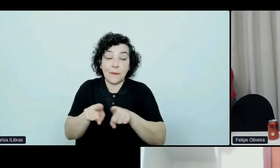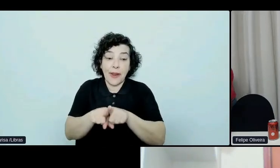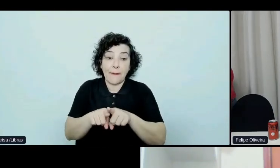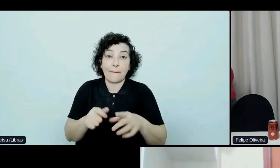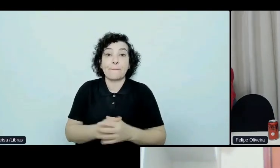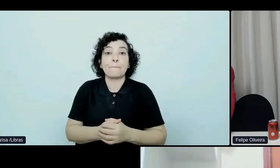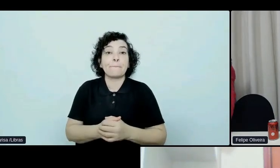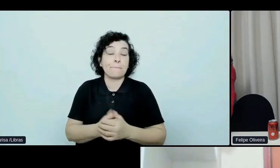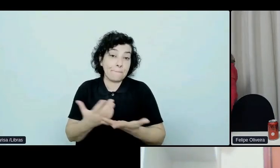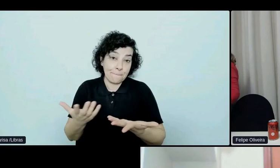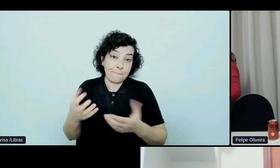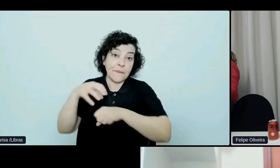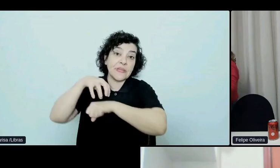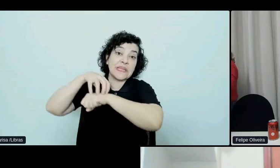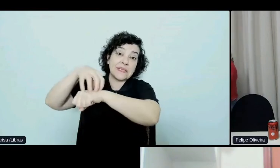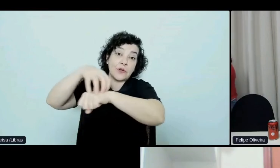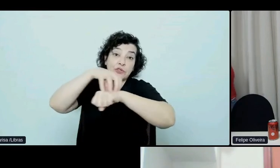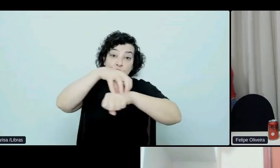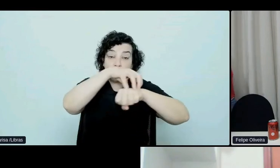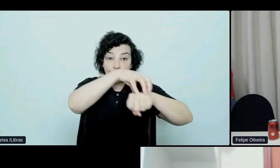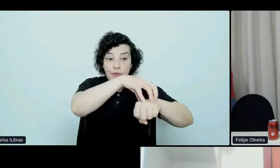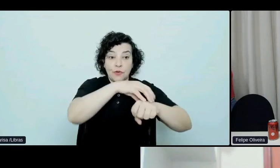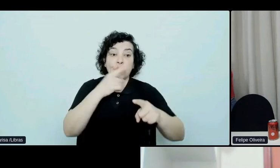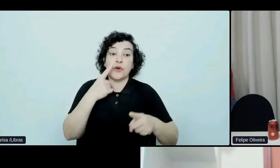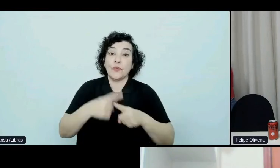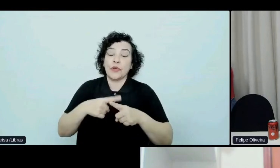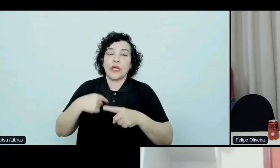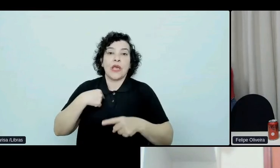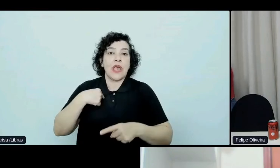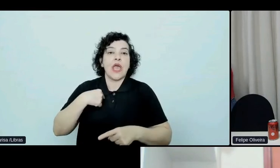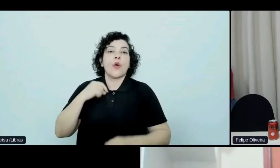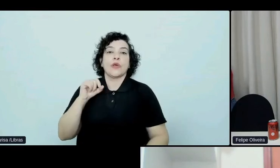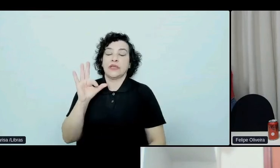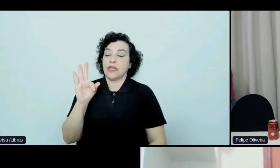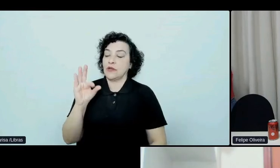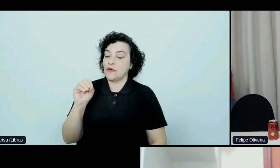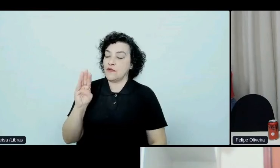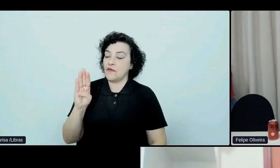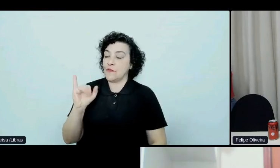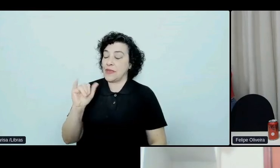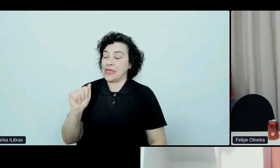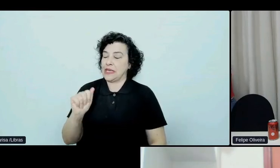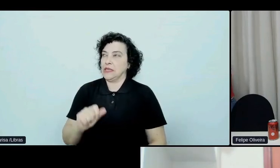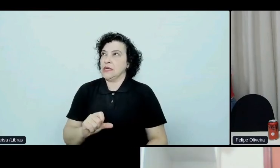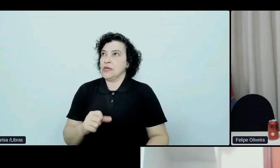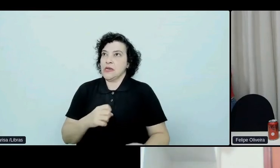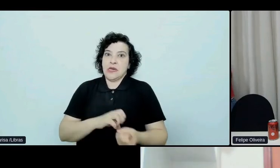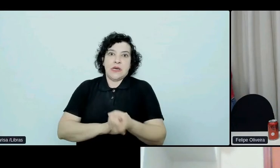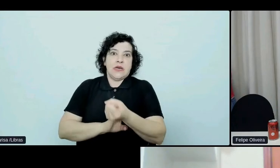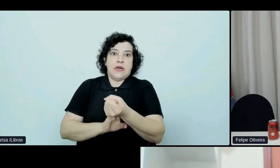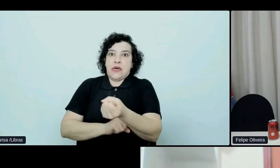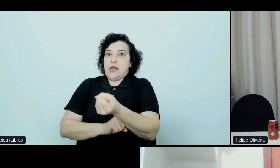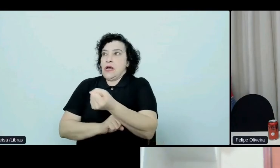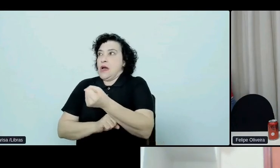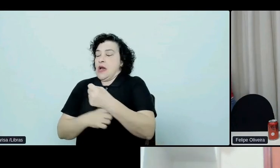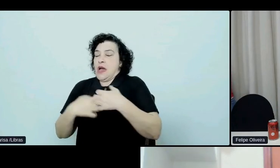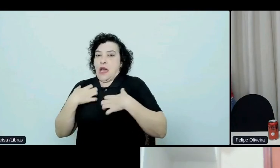consigo ver ninguém, eu não quero falar com ninguém, eu simplesmente quero ficar trancadinha e aí eu consigo trabalhar. Fora isso,